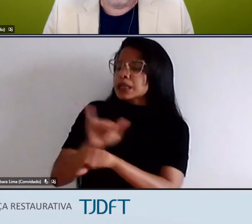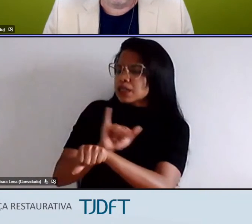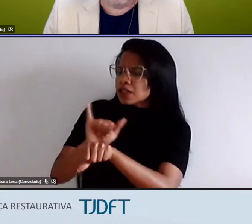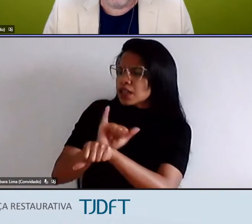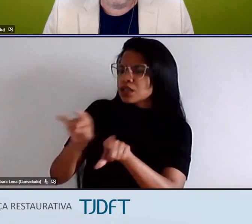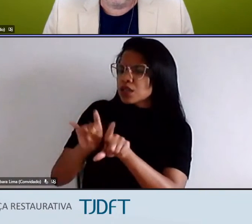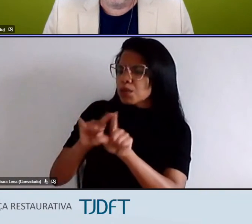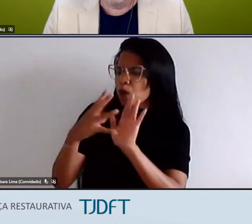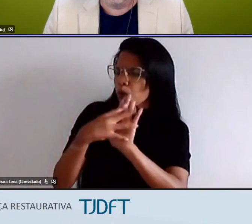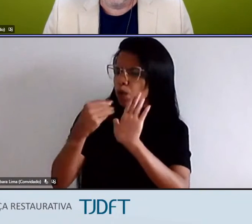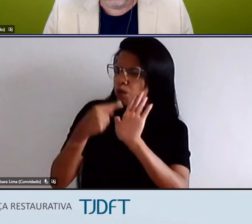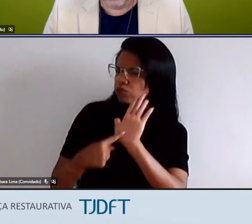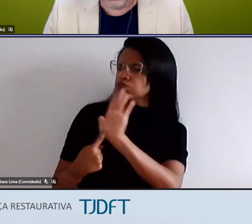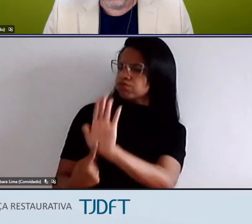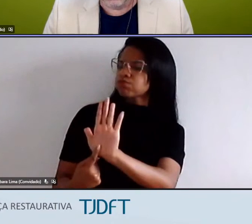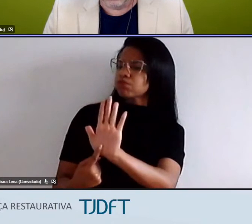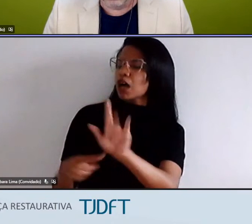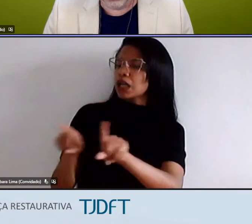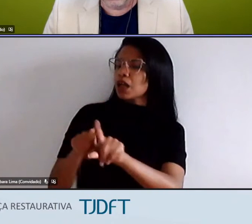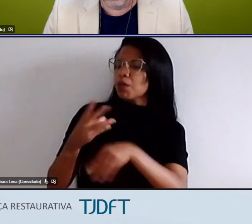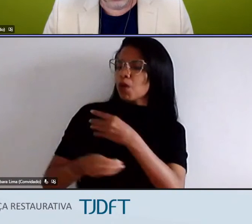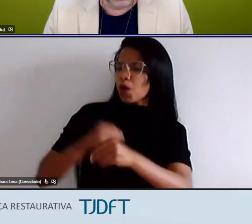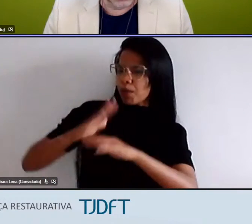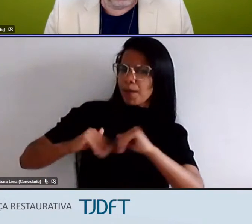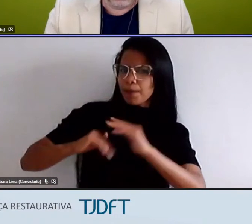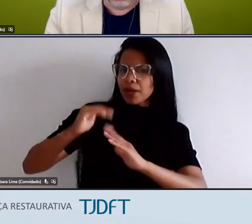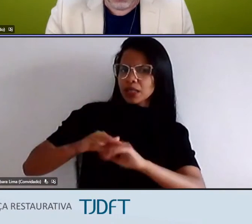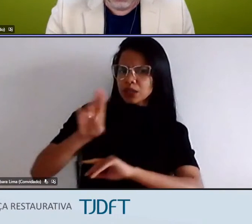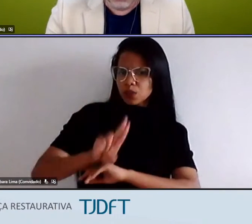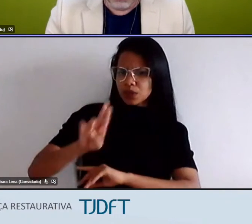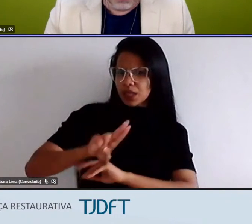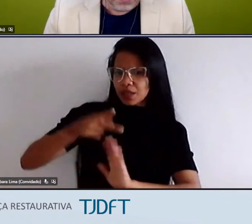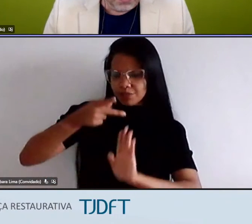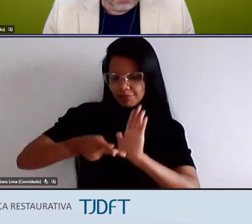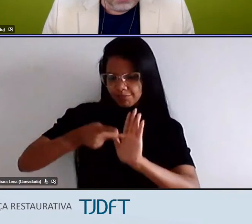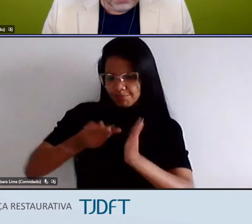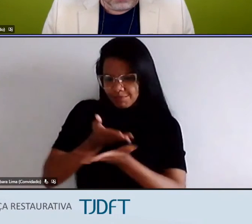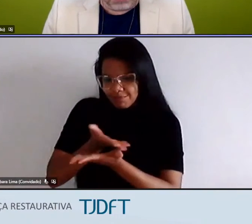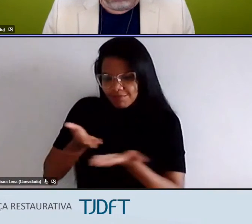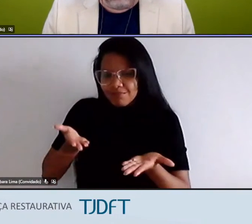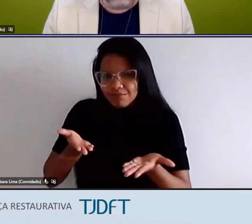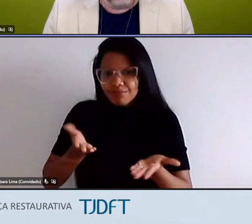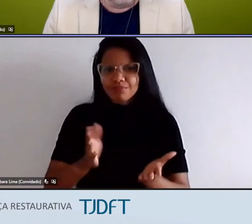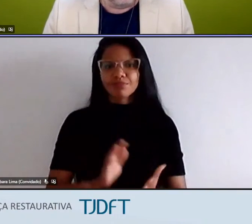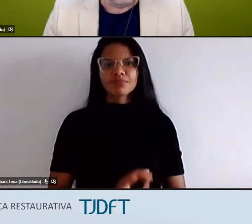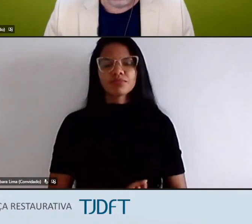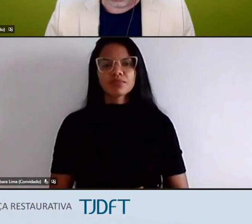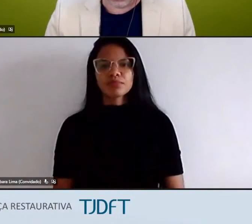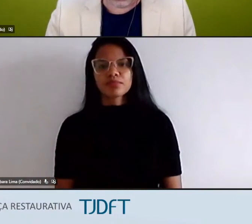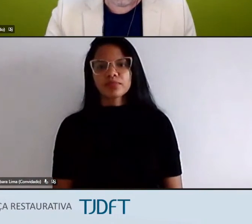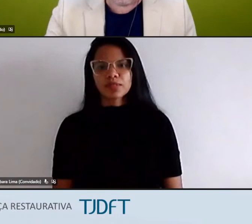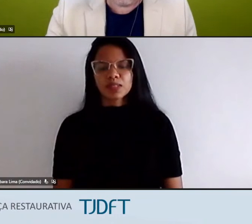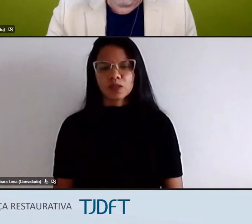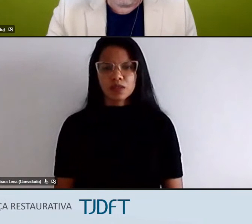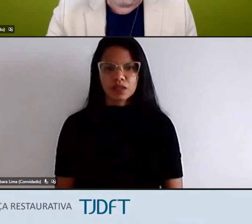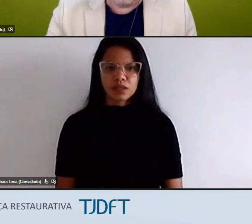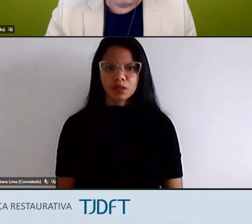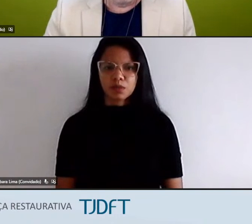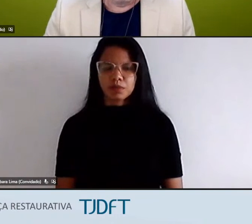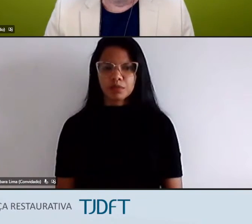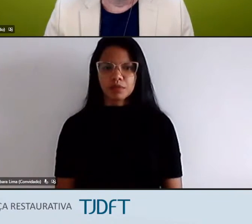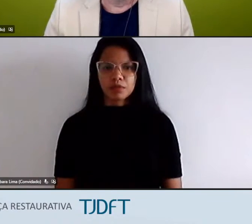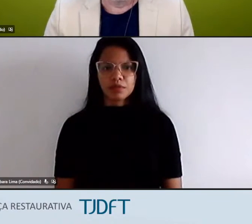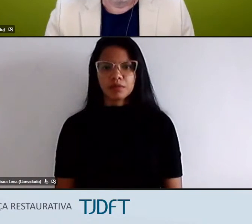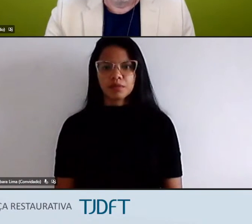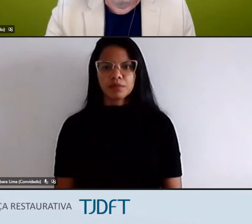modelo dessa prática que seria utilizada para esse programa. The law in Northern Ireland was quite radical.